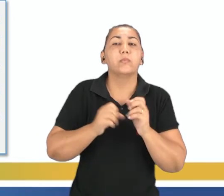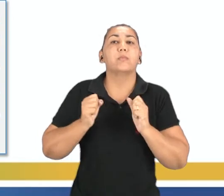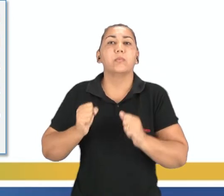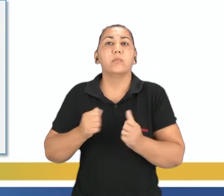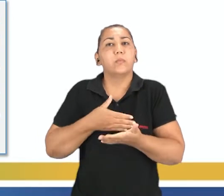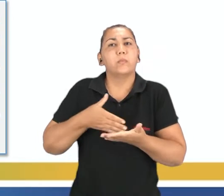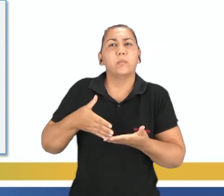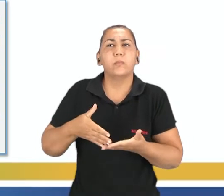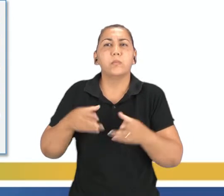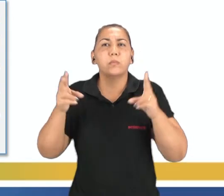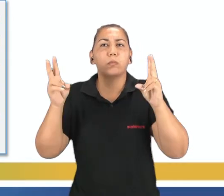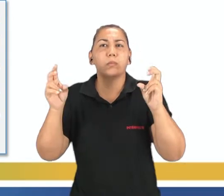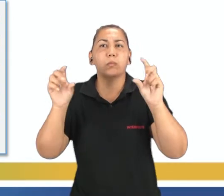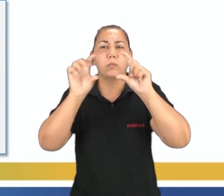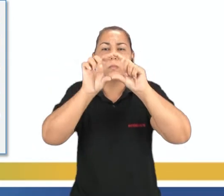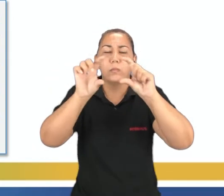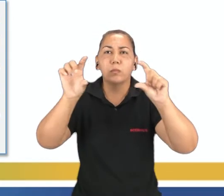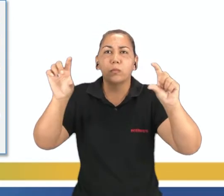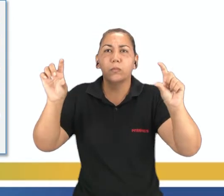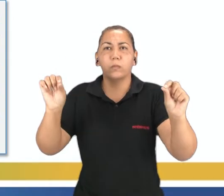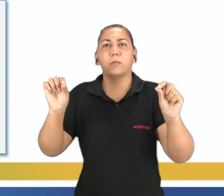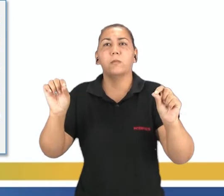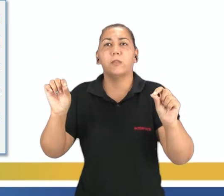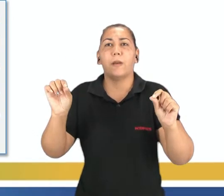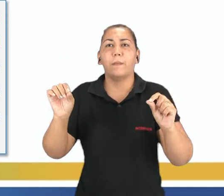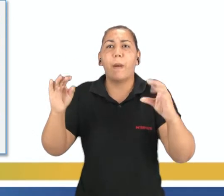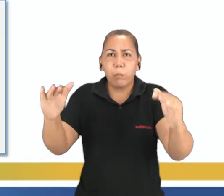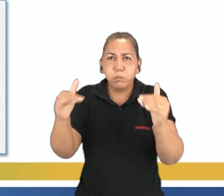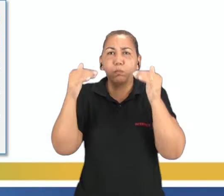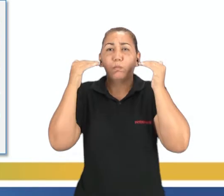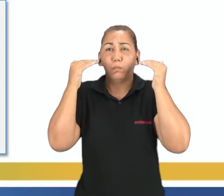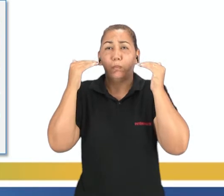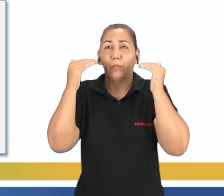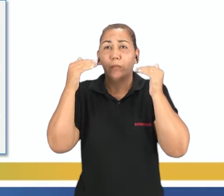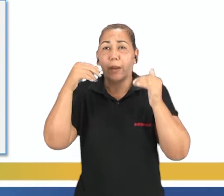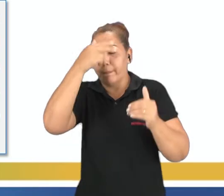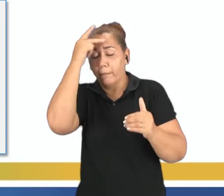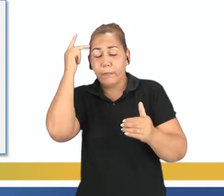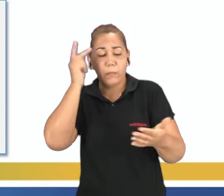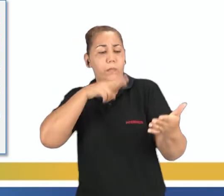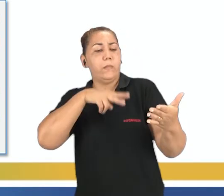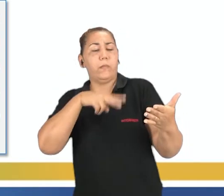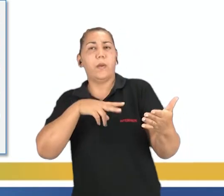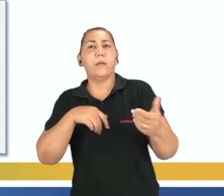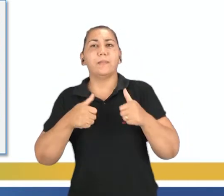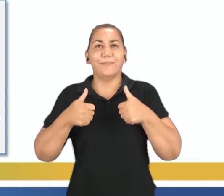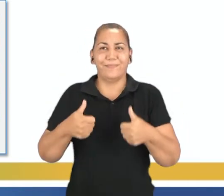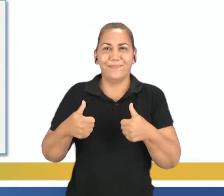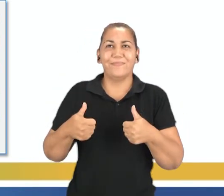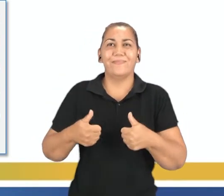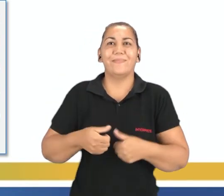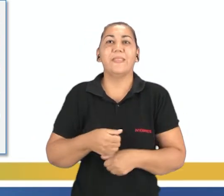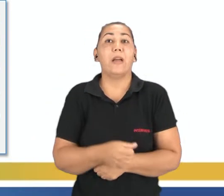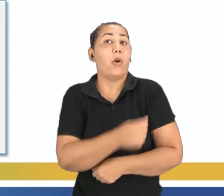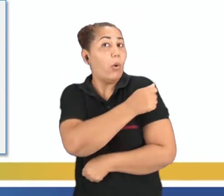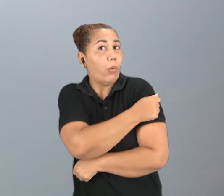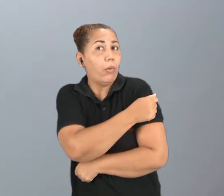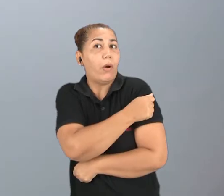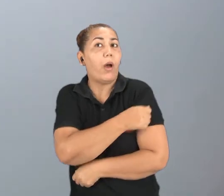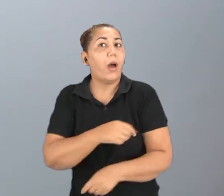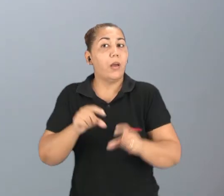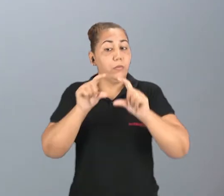título e deve chamar a atenção do leitor e resumir a ideia da entrevista, certinho? Então, olha só, meu aluno, o título tem que